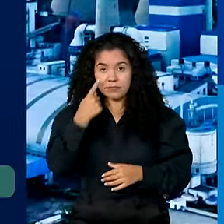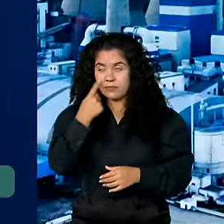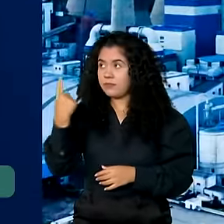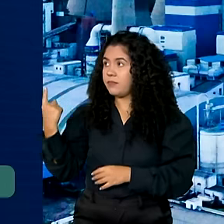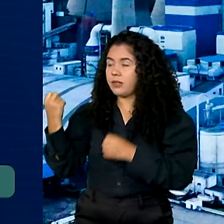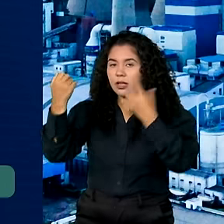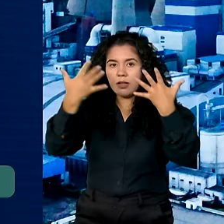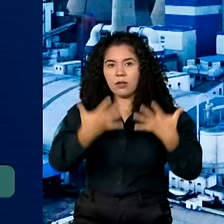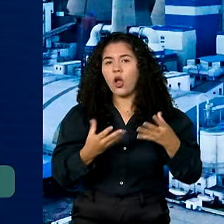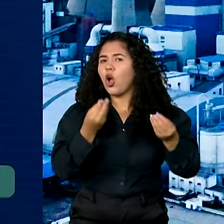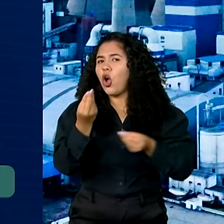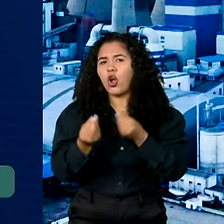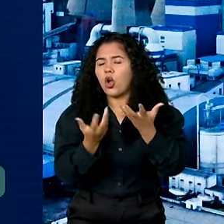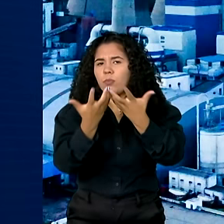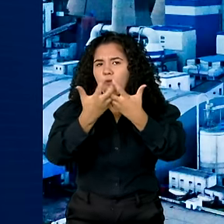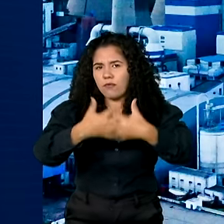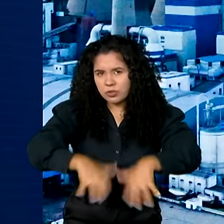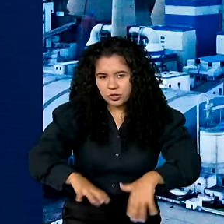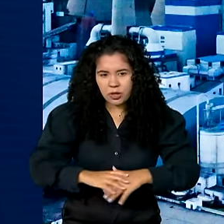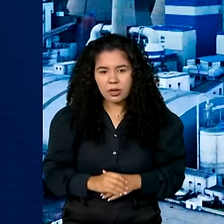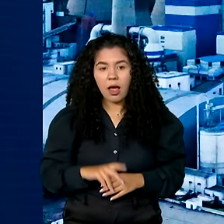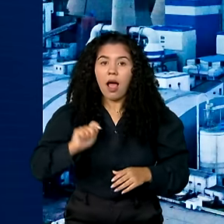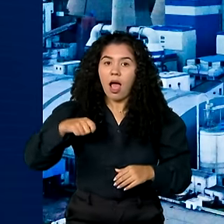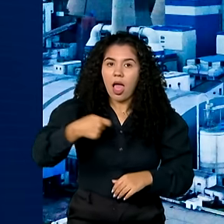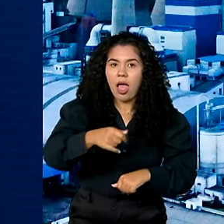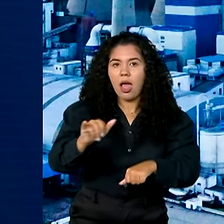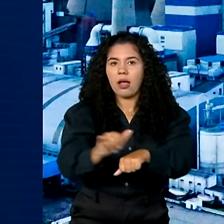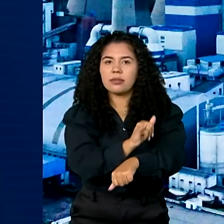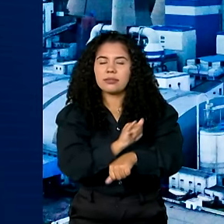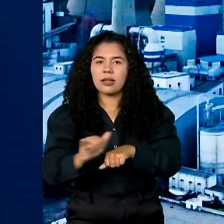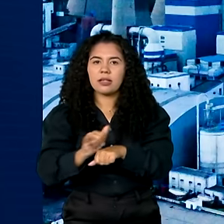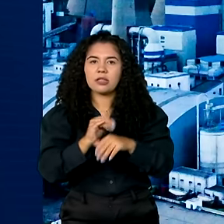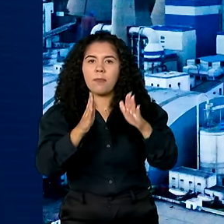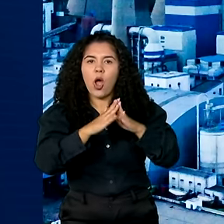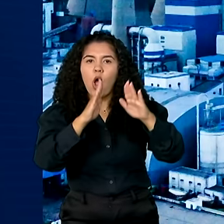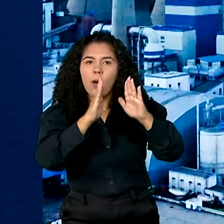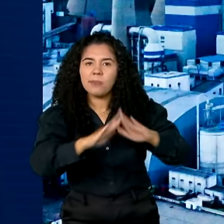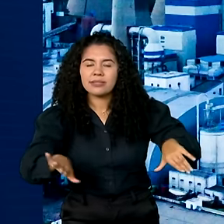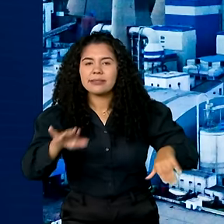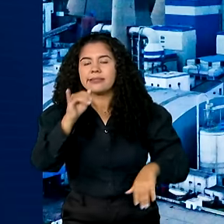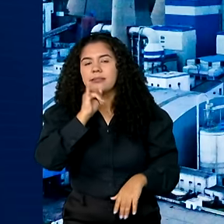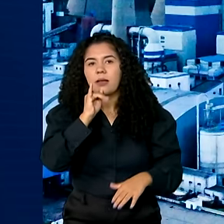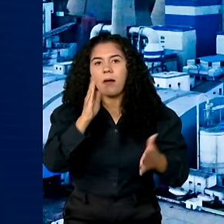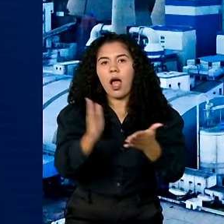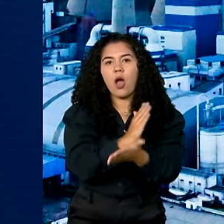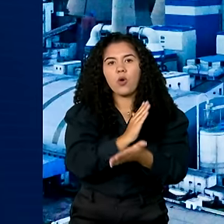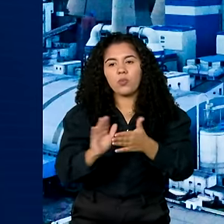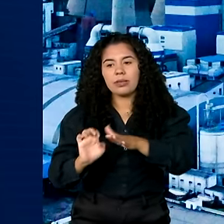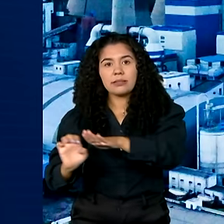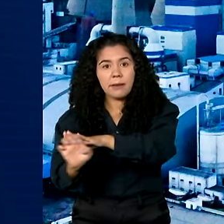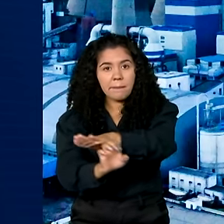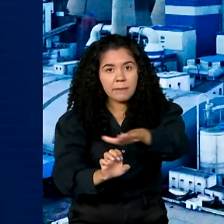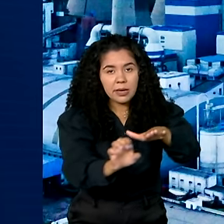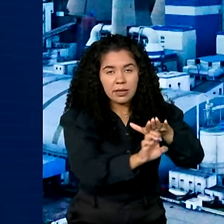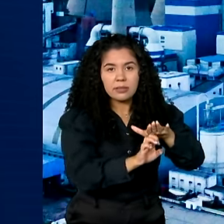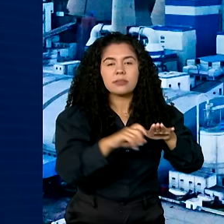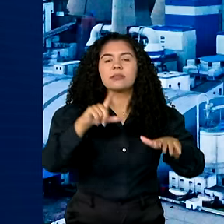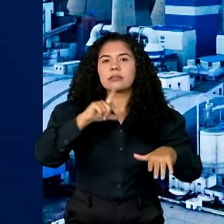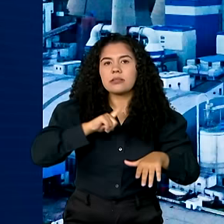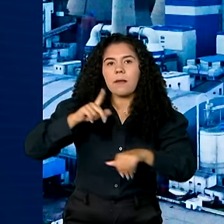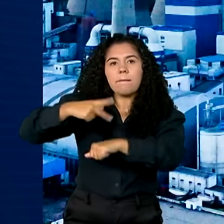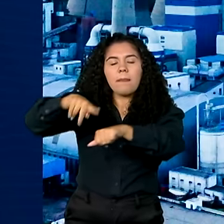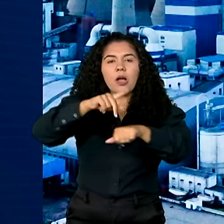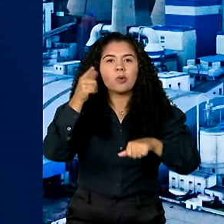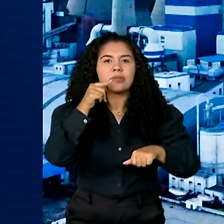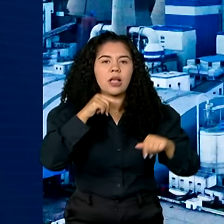de carbono vai funcionar como um mecanismo de compensação. Empresas ou países que conseguem diminuir seus níveis de